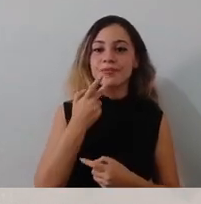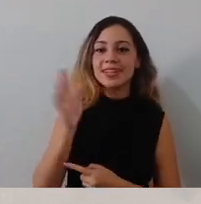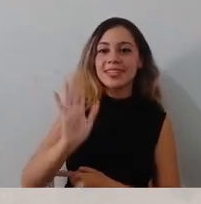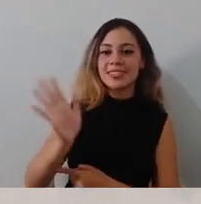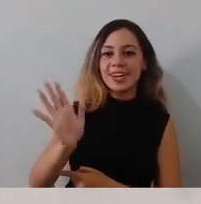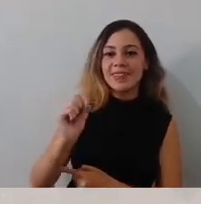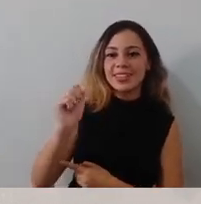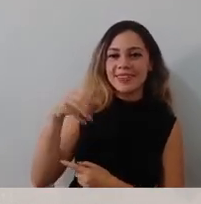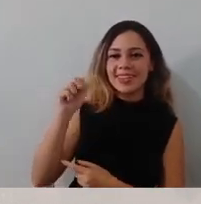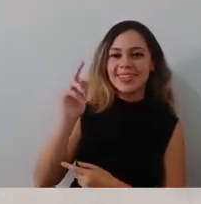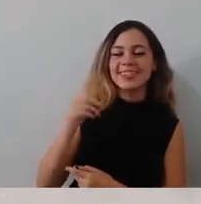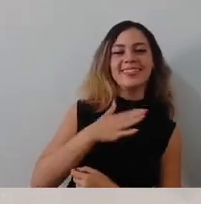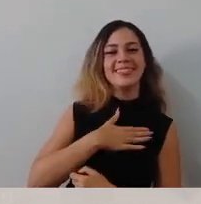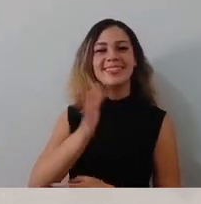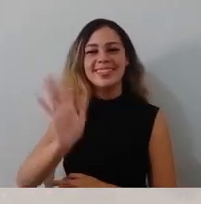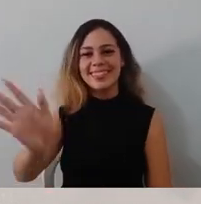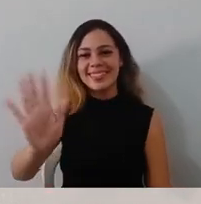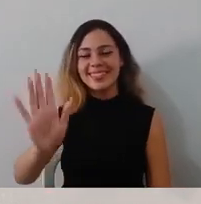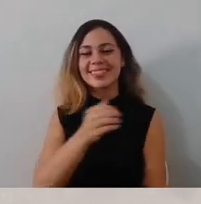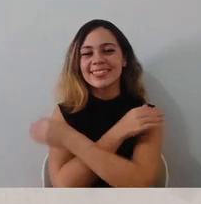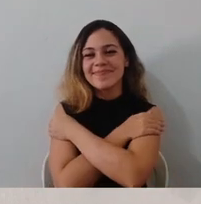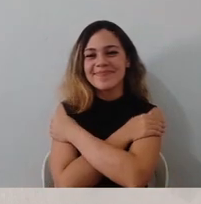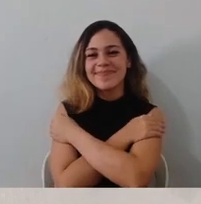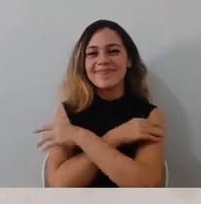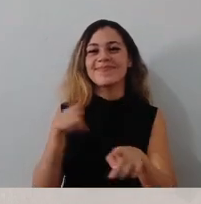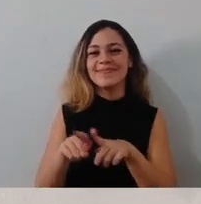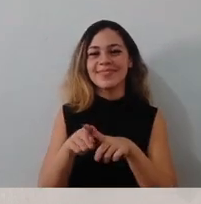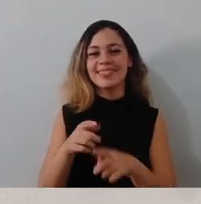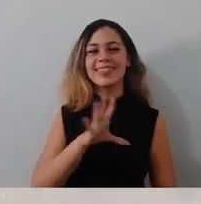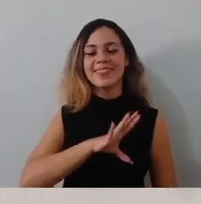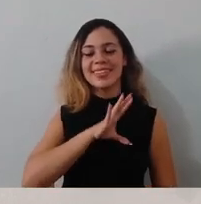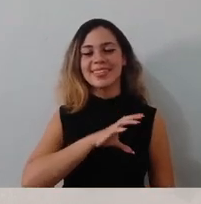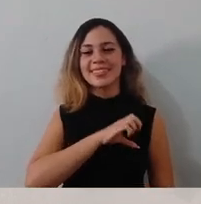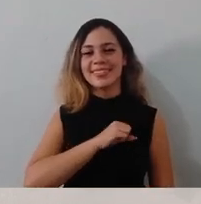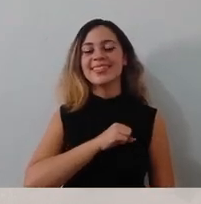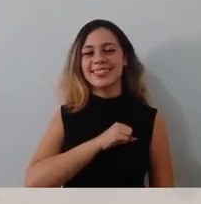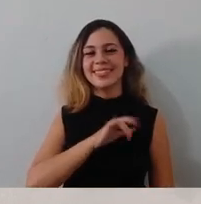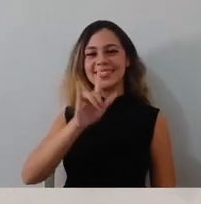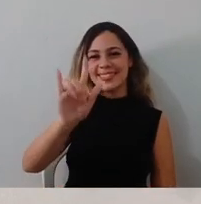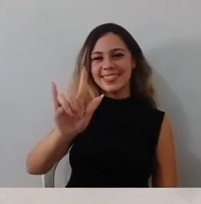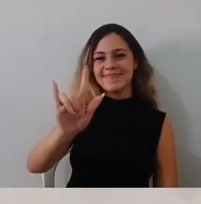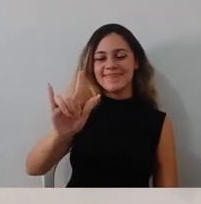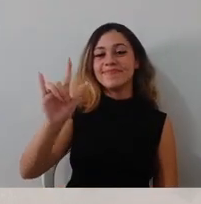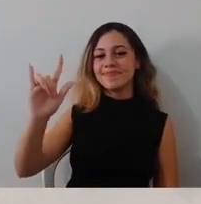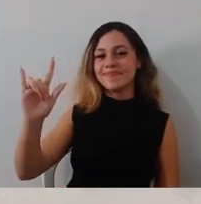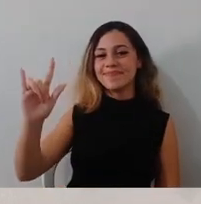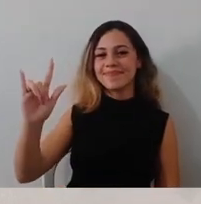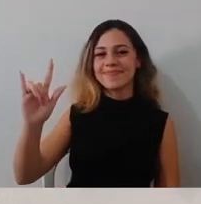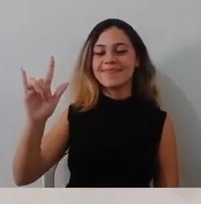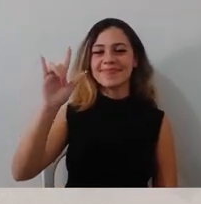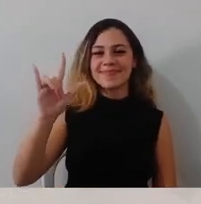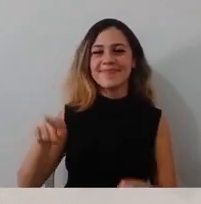mandar um tchau aqui pra Samara? Tchau, Samara. Um abraço, mamãe te ama. Fazer assim, ó, o